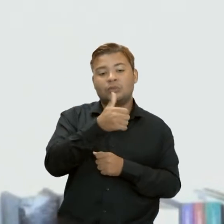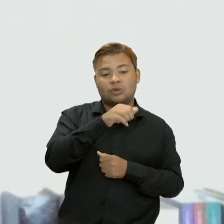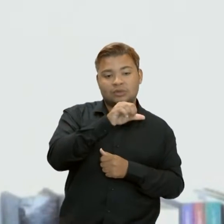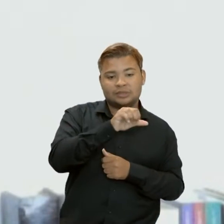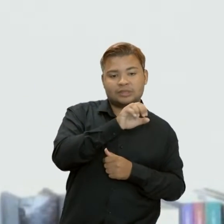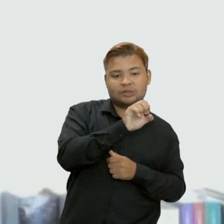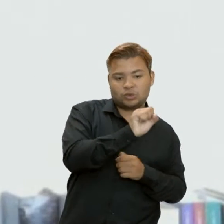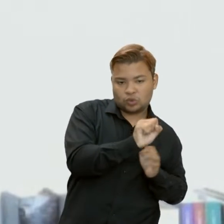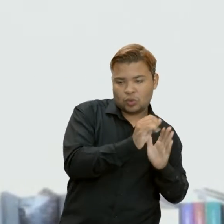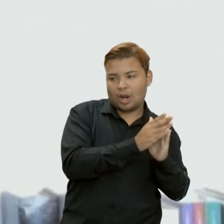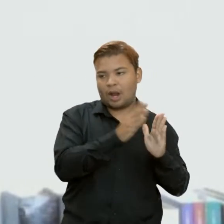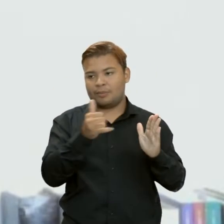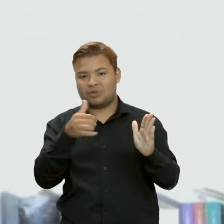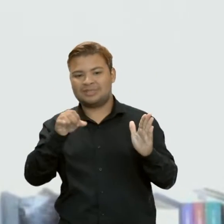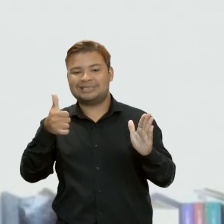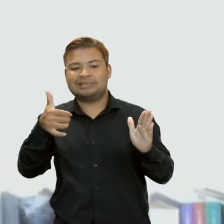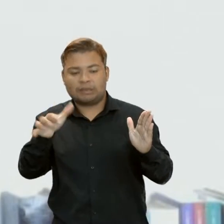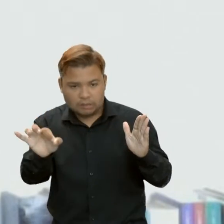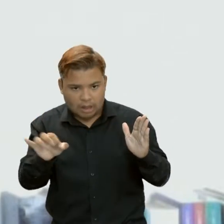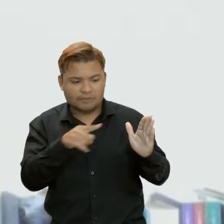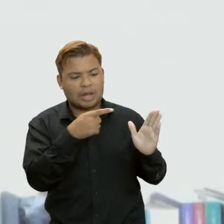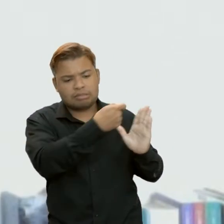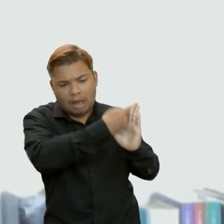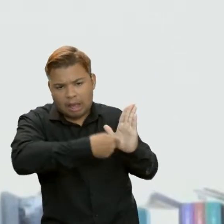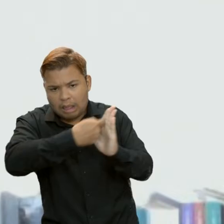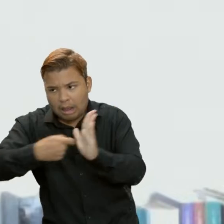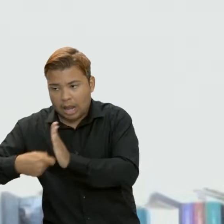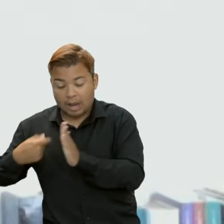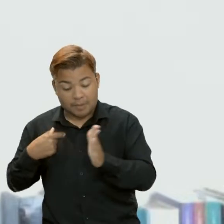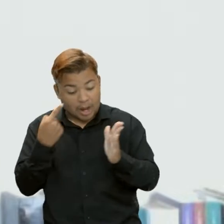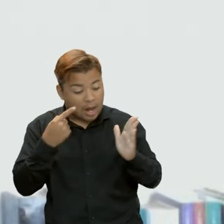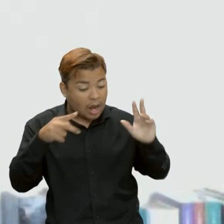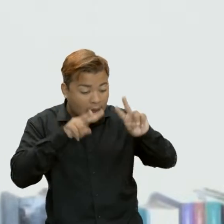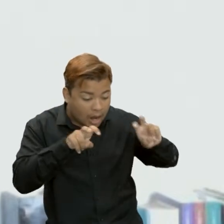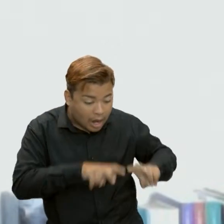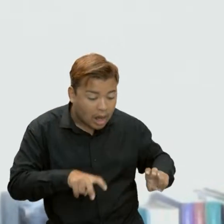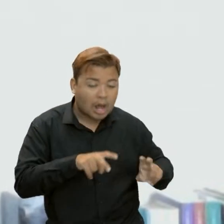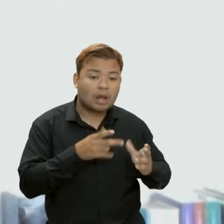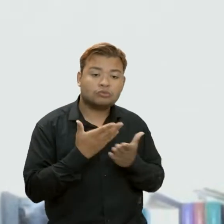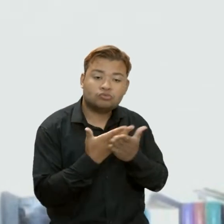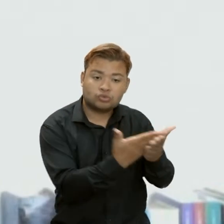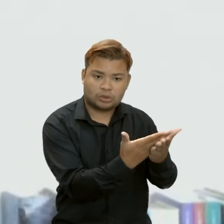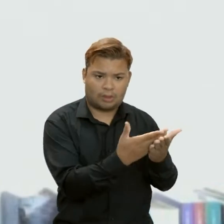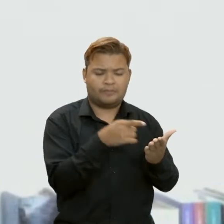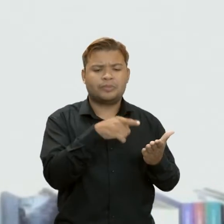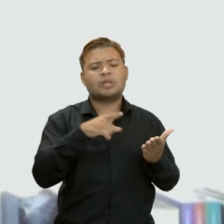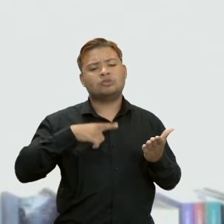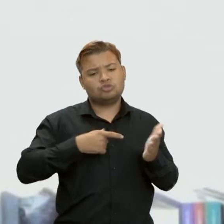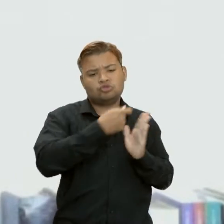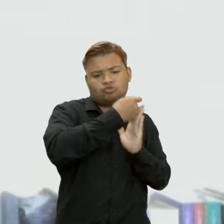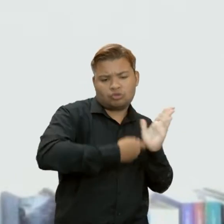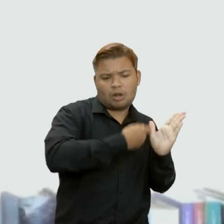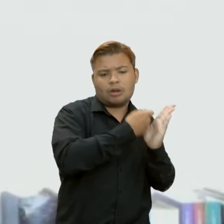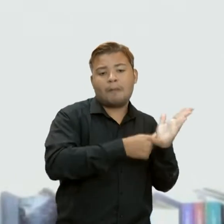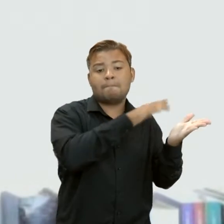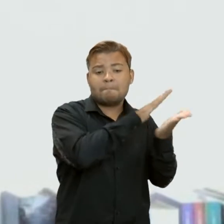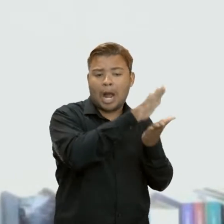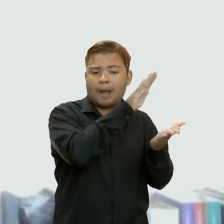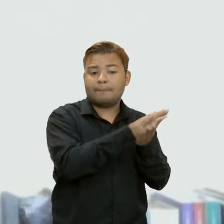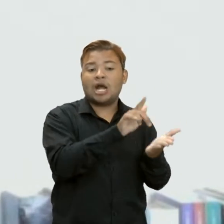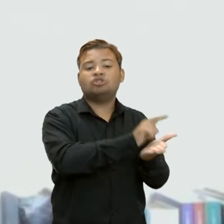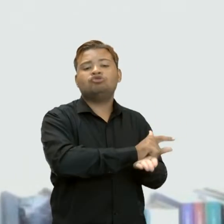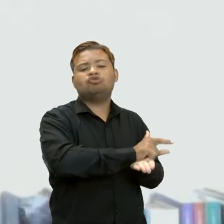aí eu me aventurei por esses textos que são inéditos em livro. Eles foram publicados em jornais,